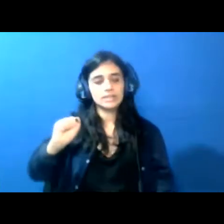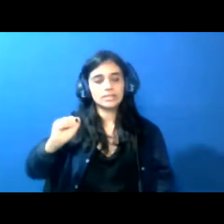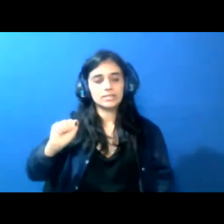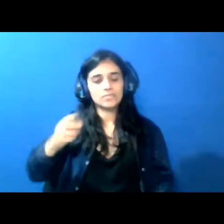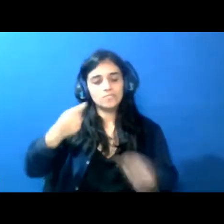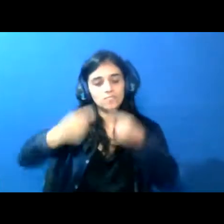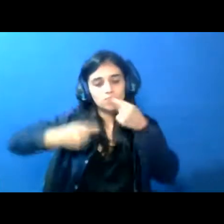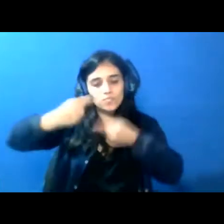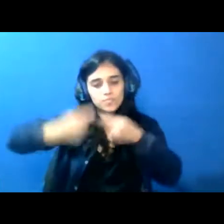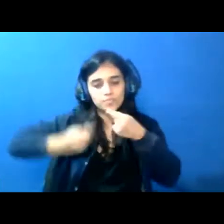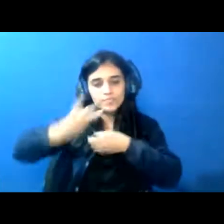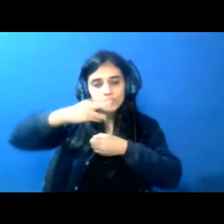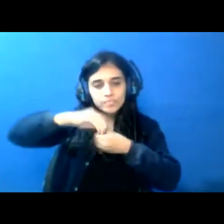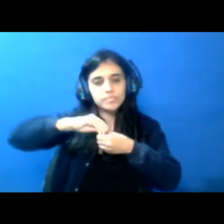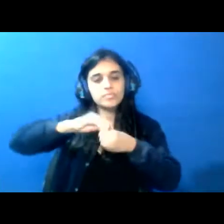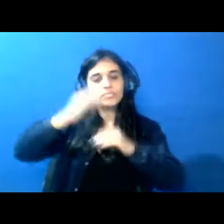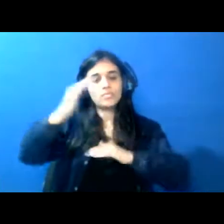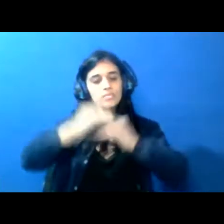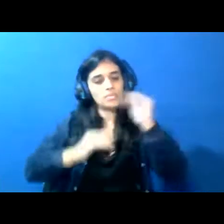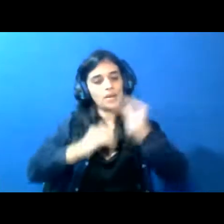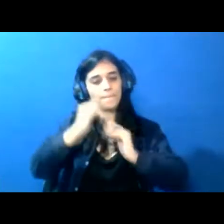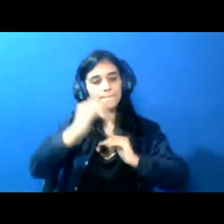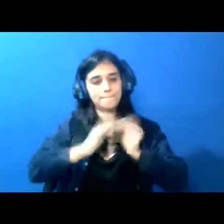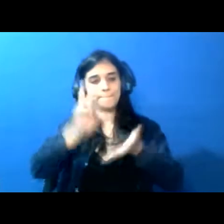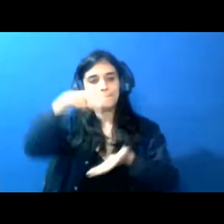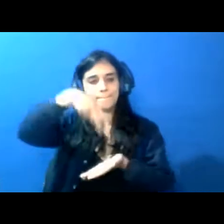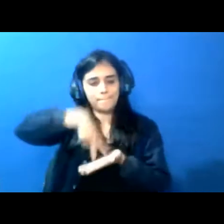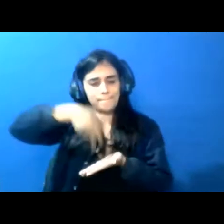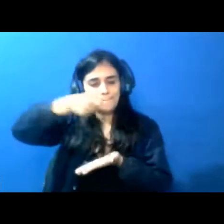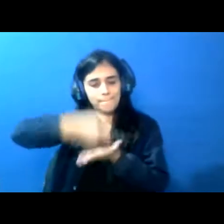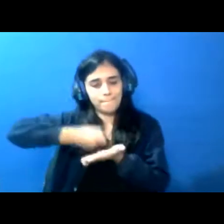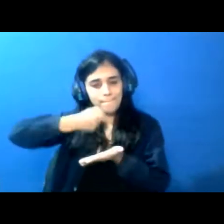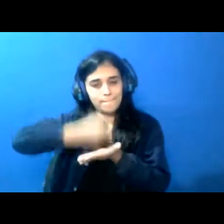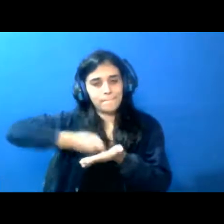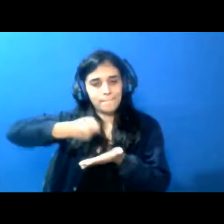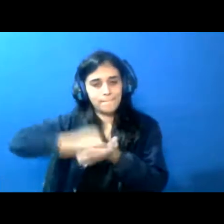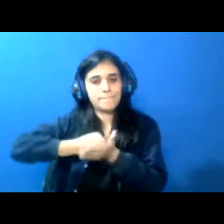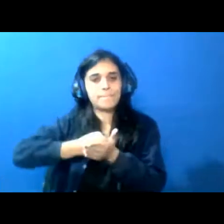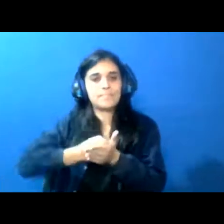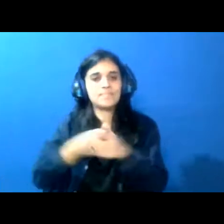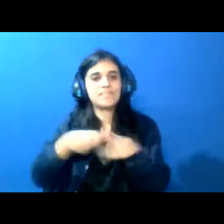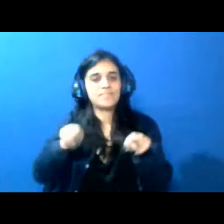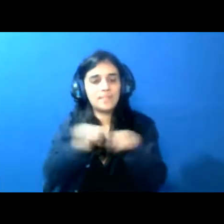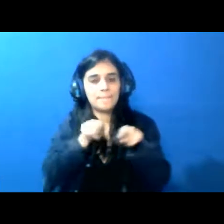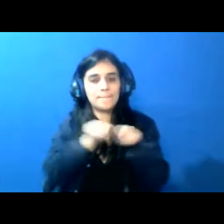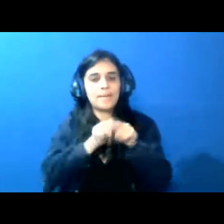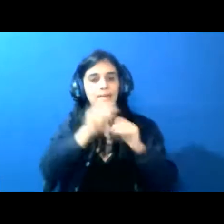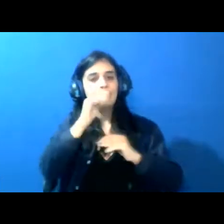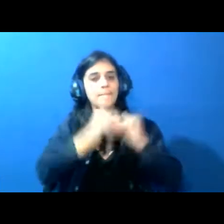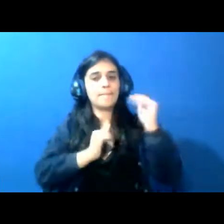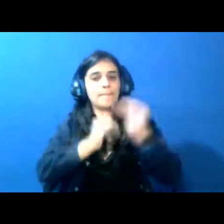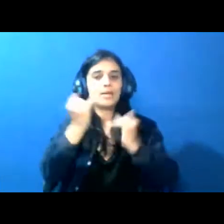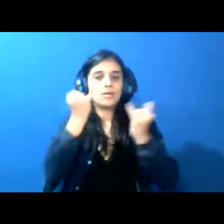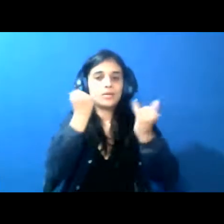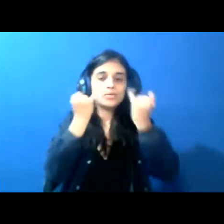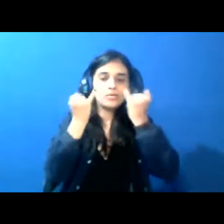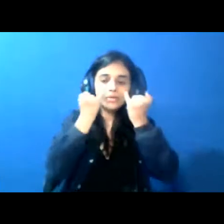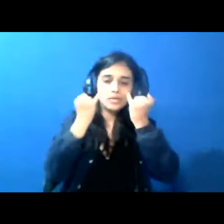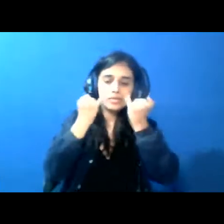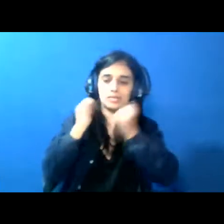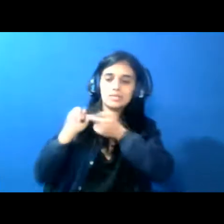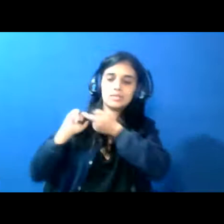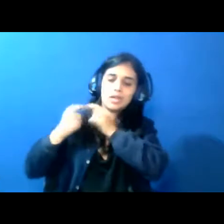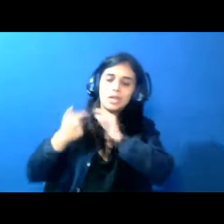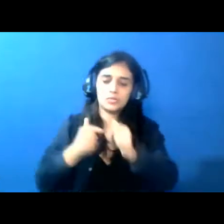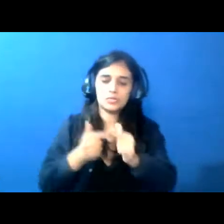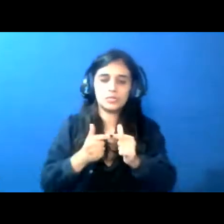nas práticas de resistência, nas práticas e nos saberes tradicionais